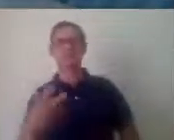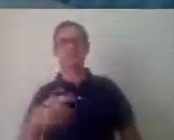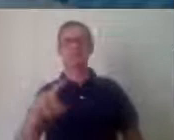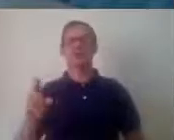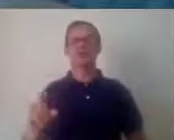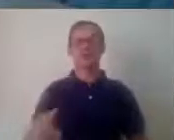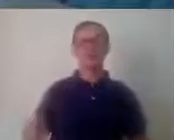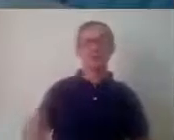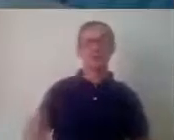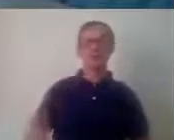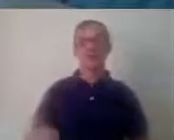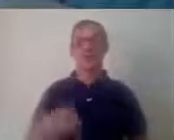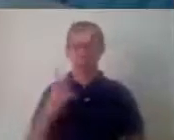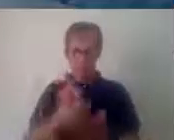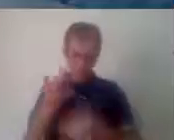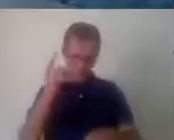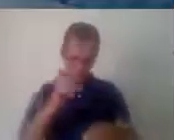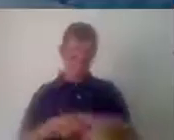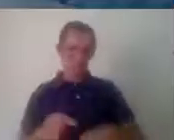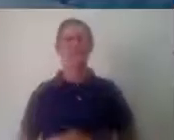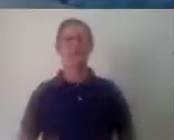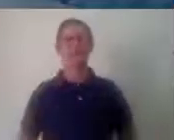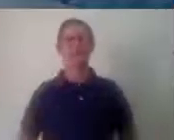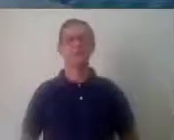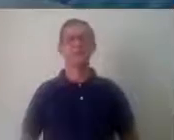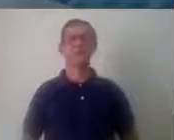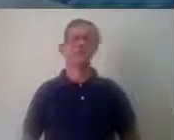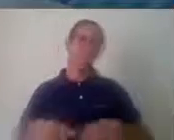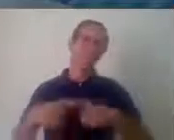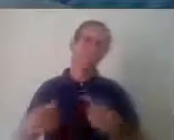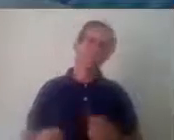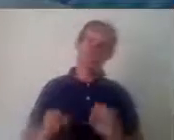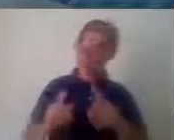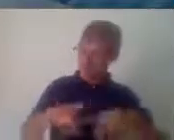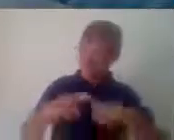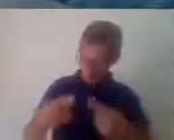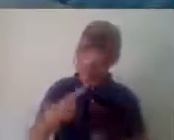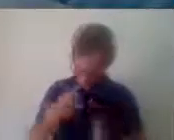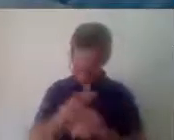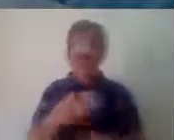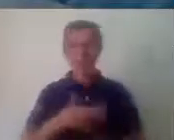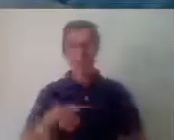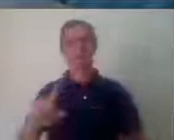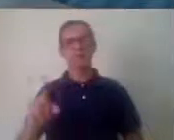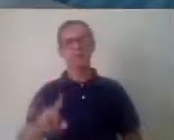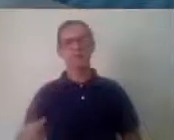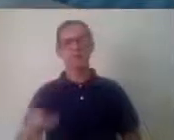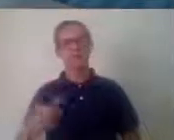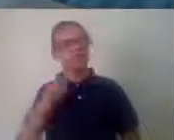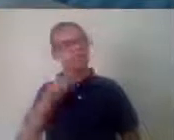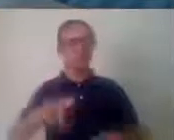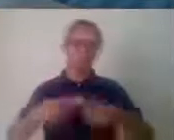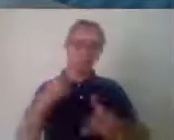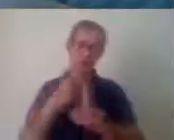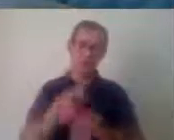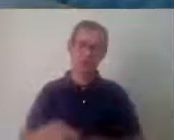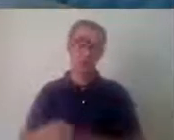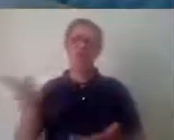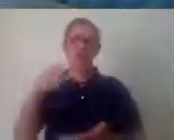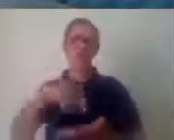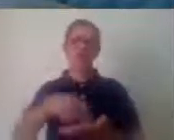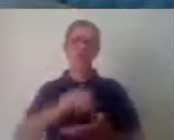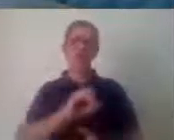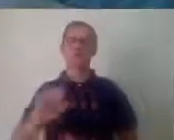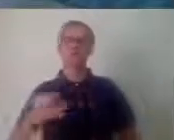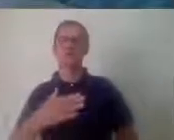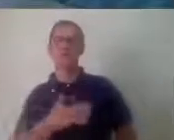duas derivadas ao mesmo tempo. Tá bom, encontrei a minha derivada, professora. Encontrei aí o ponto que